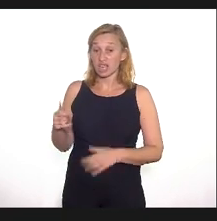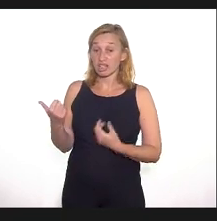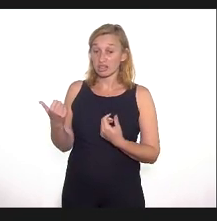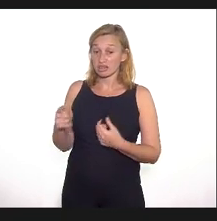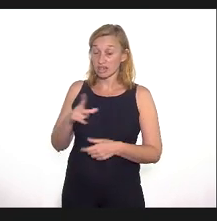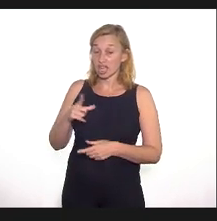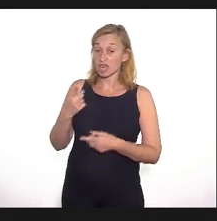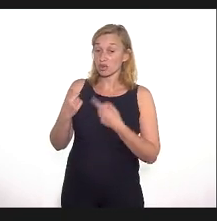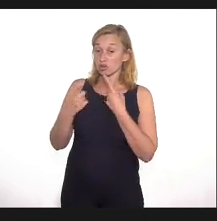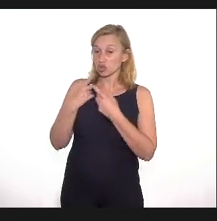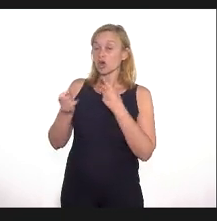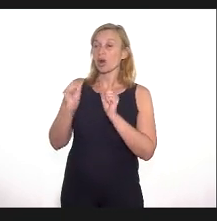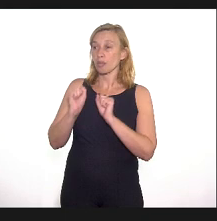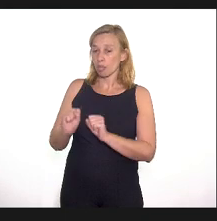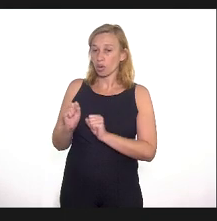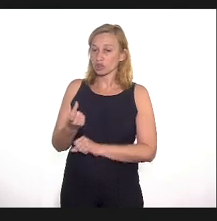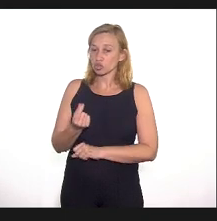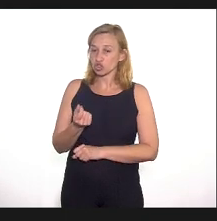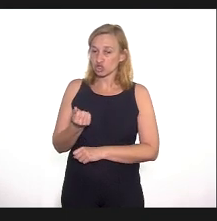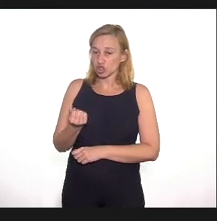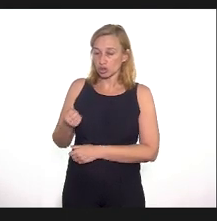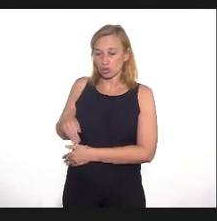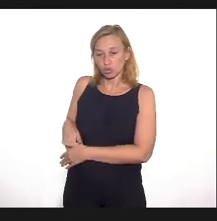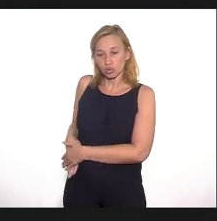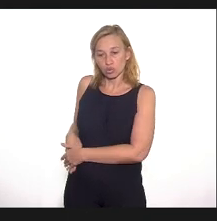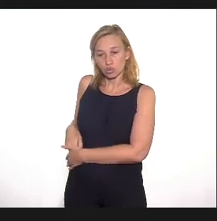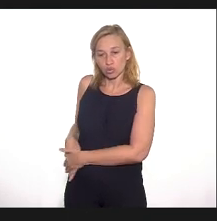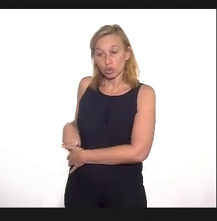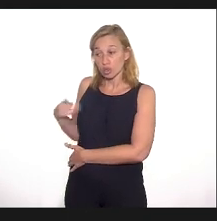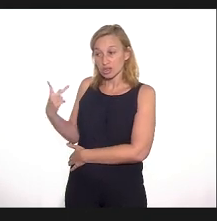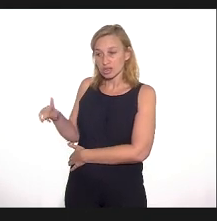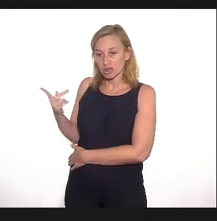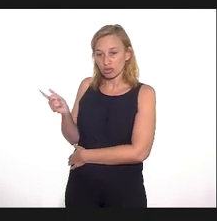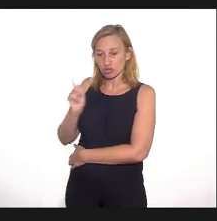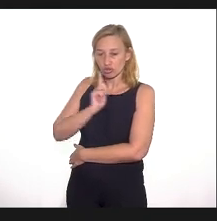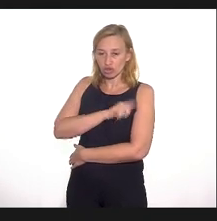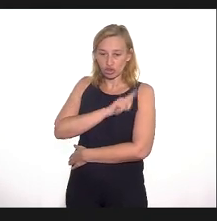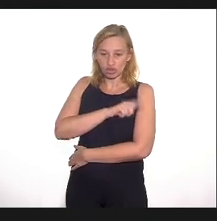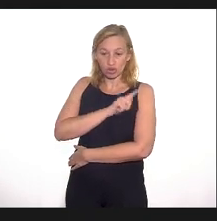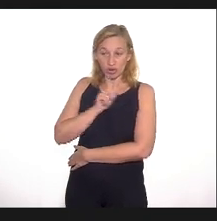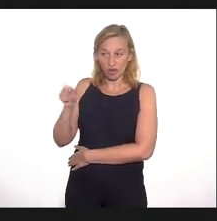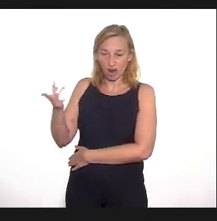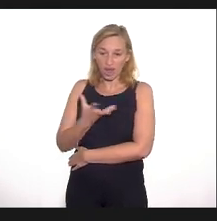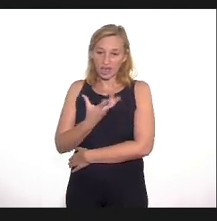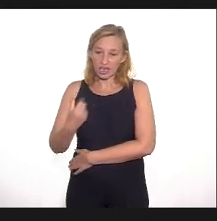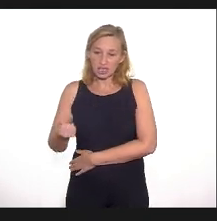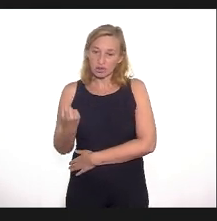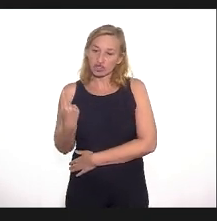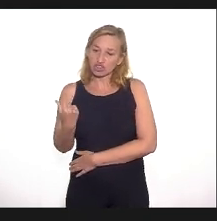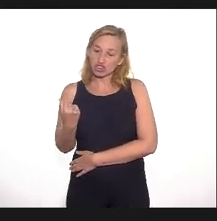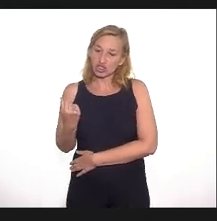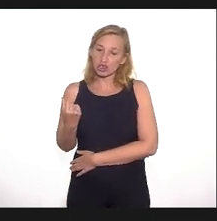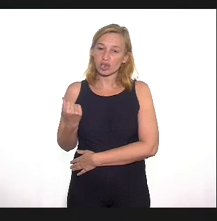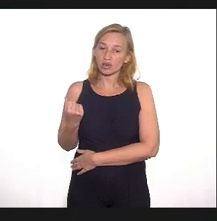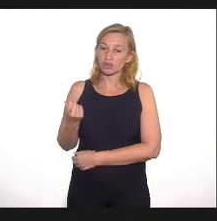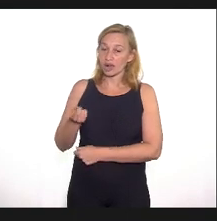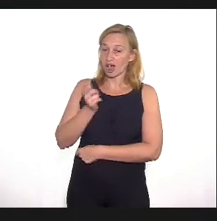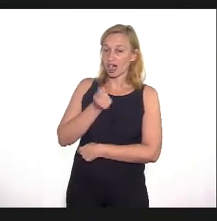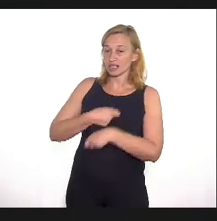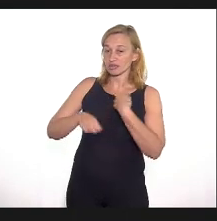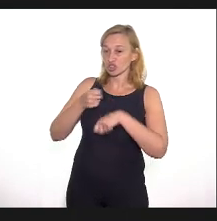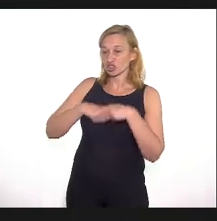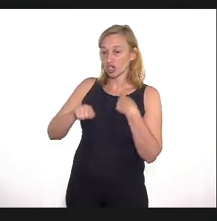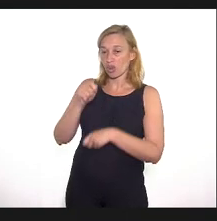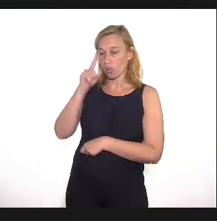discurso, ele bota o dinheiro, né, para os seus gestores, que estão lá recebendo dinheiro para fazer a gestão do